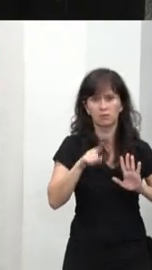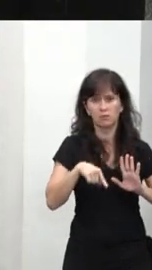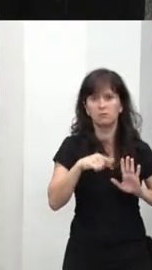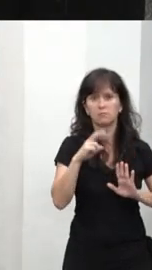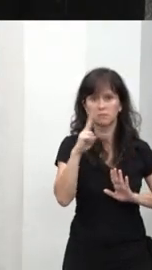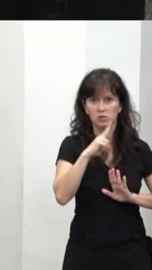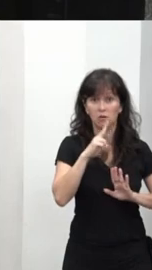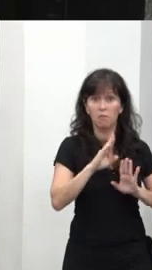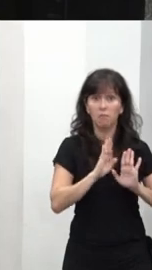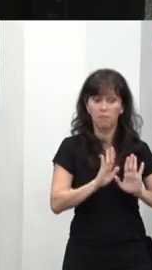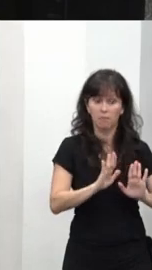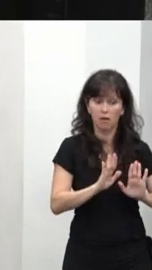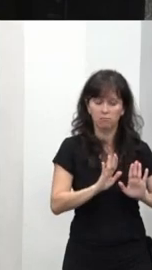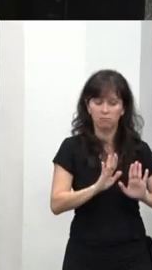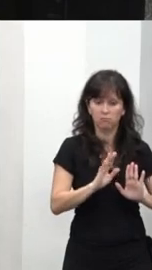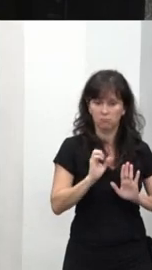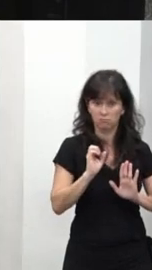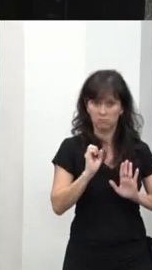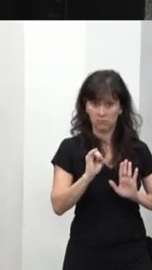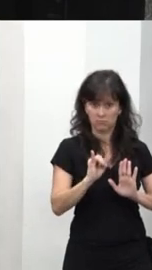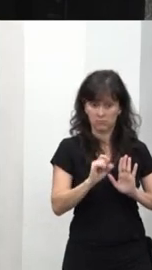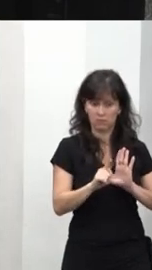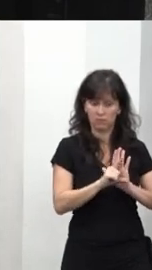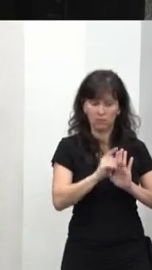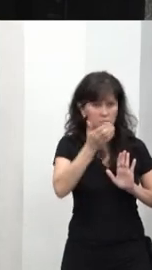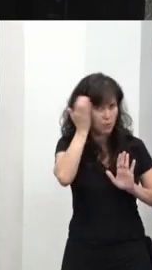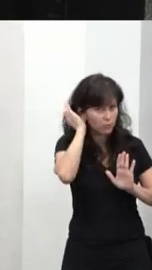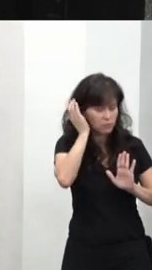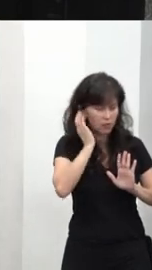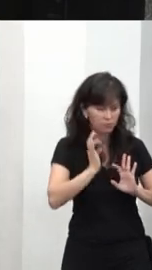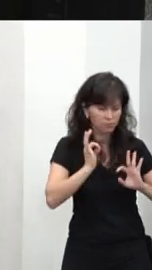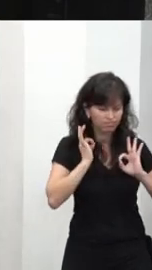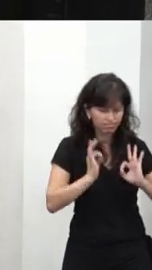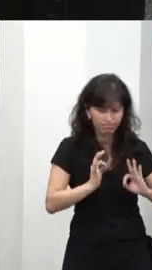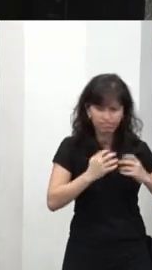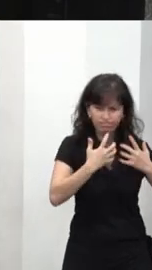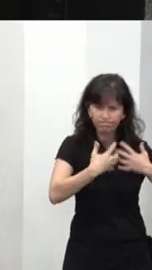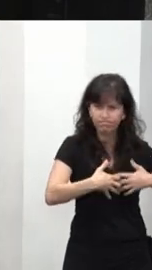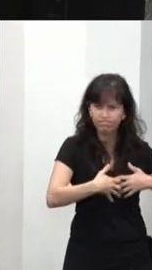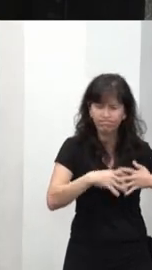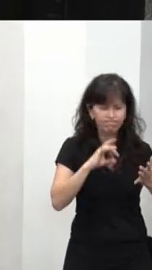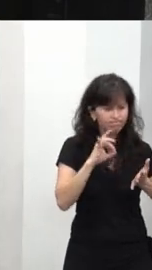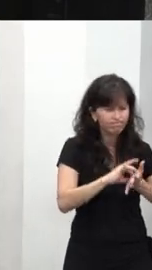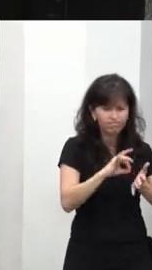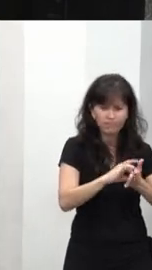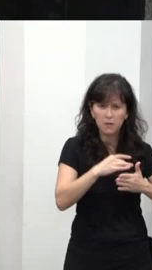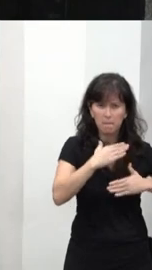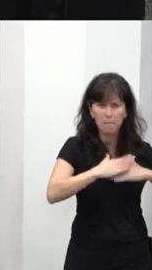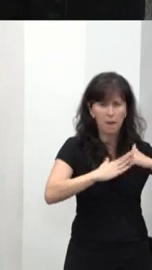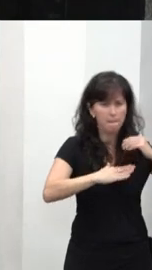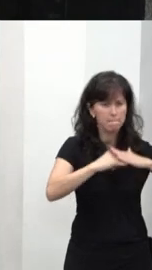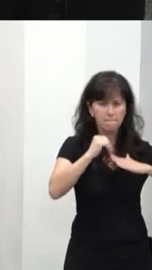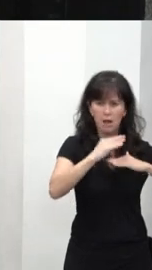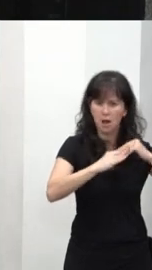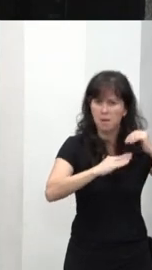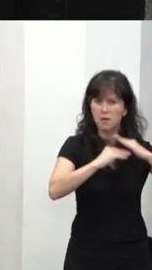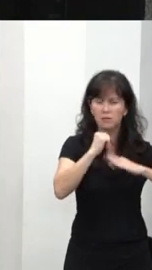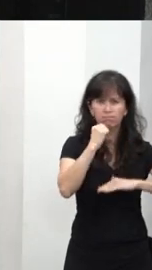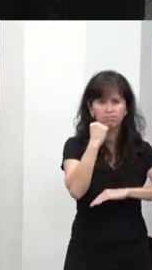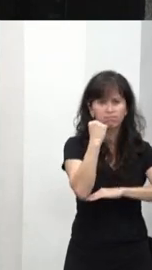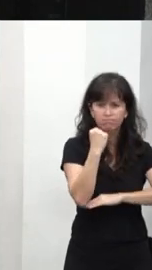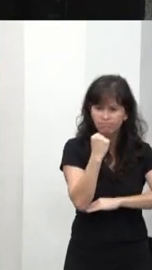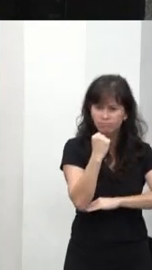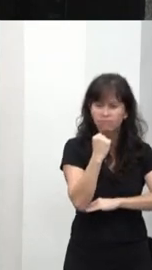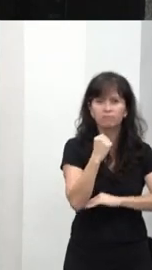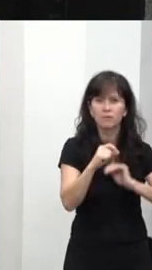executar bem a lei Paulo Gustavo se conseguimos executar bem ali ao debank que tem um caráter plurianual a gente vai